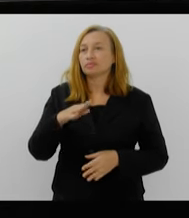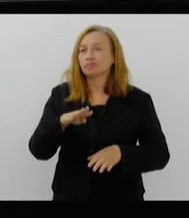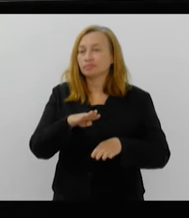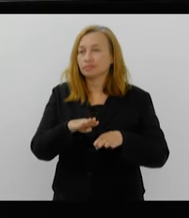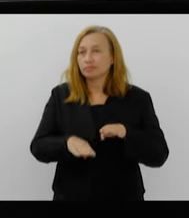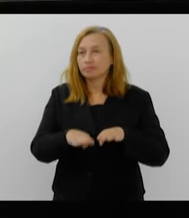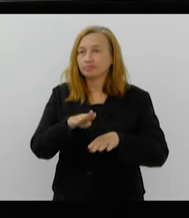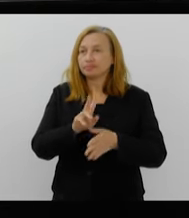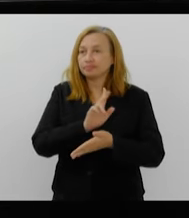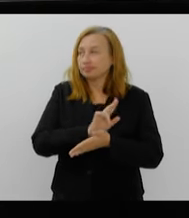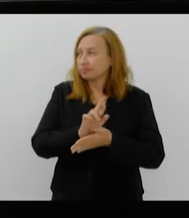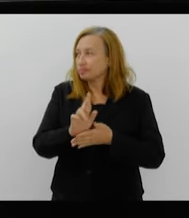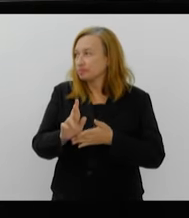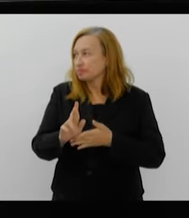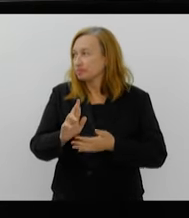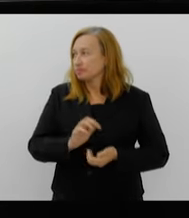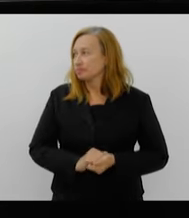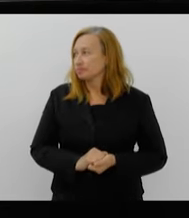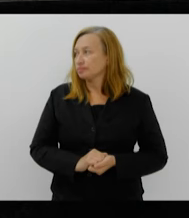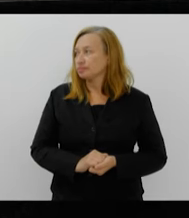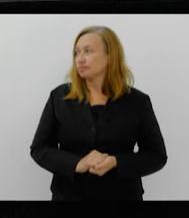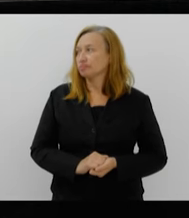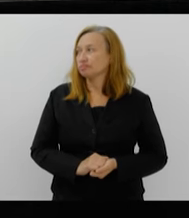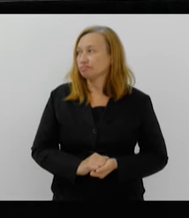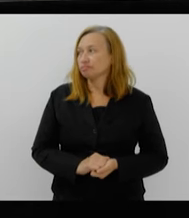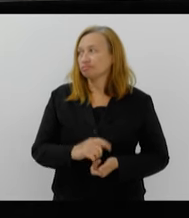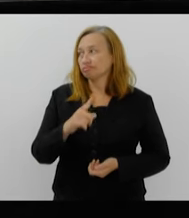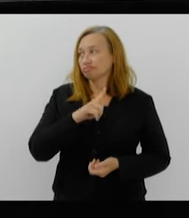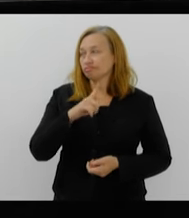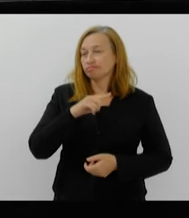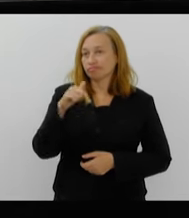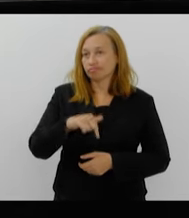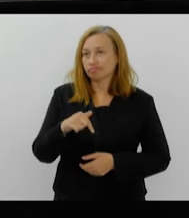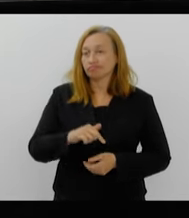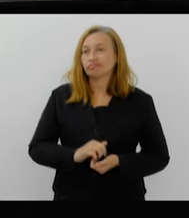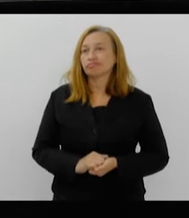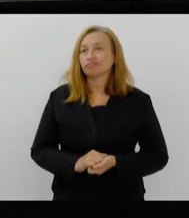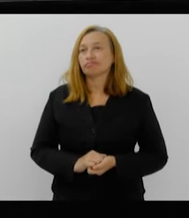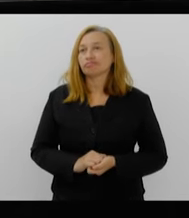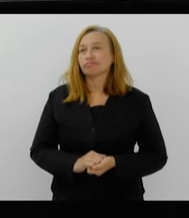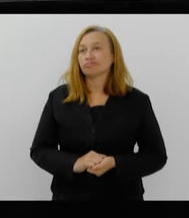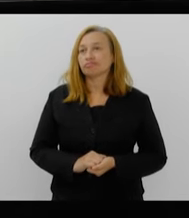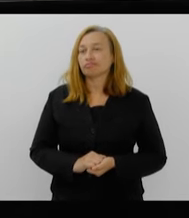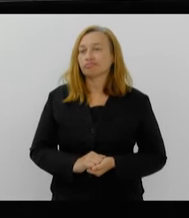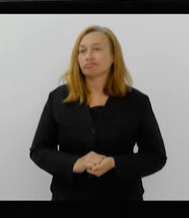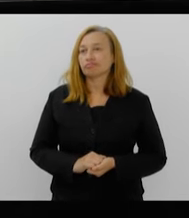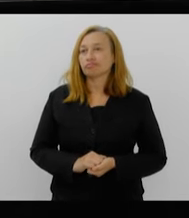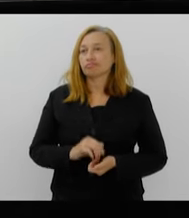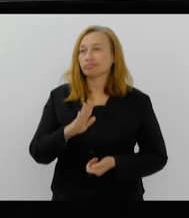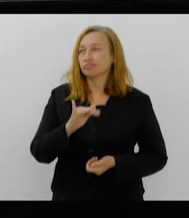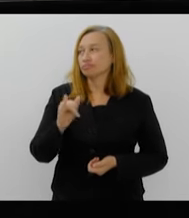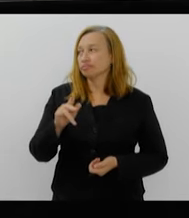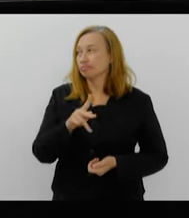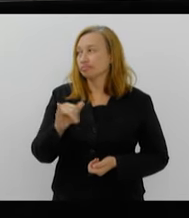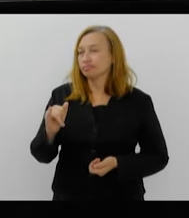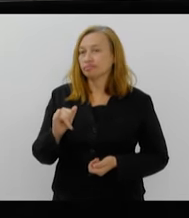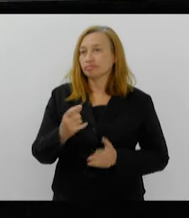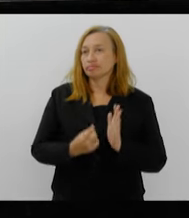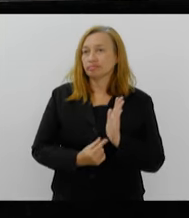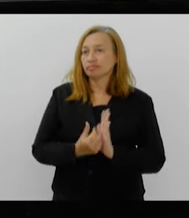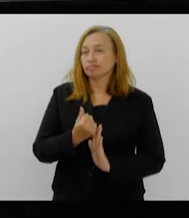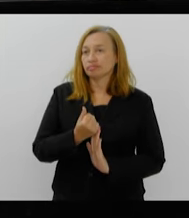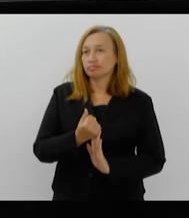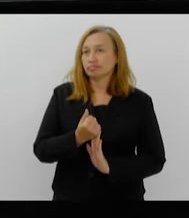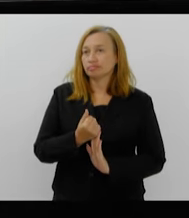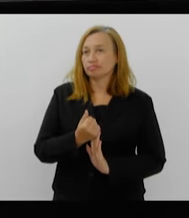racial, que nós temos aqui um pífio orçamento destinado